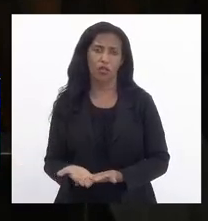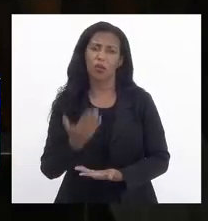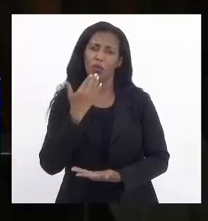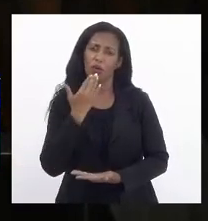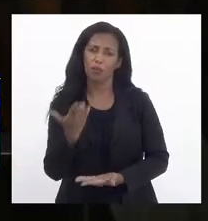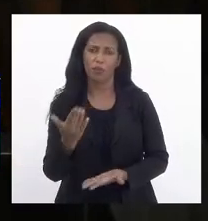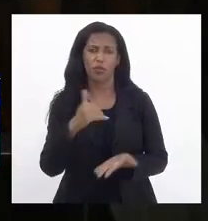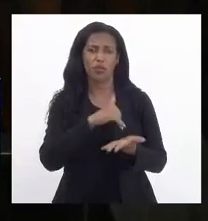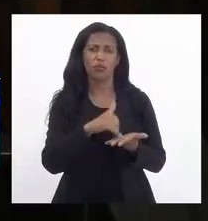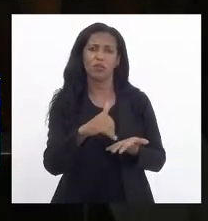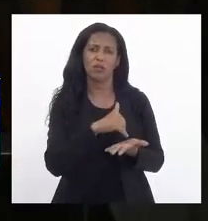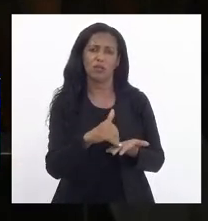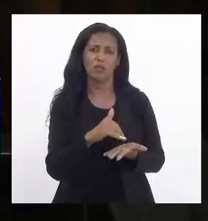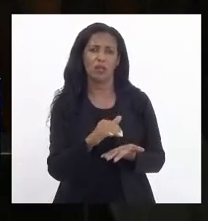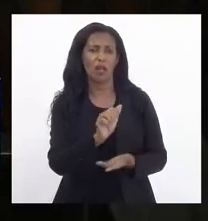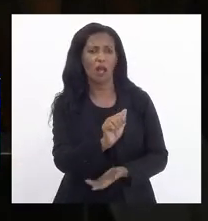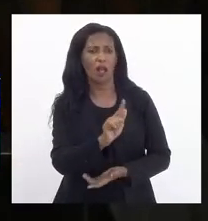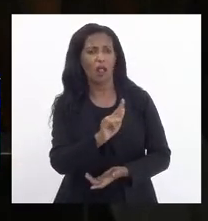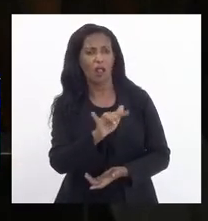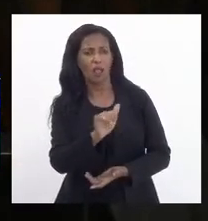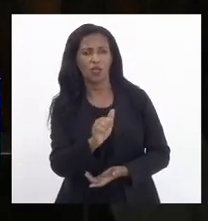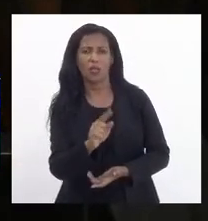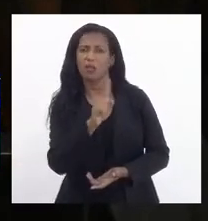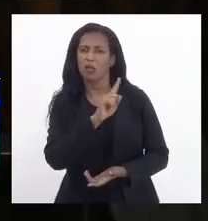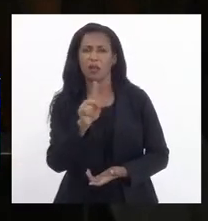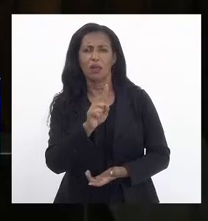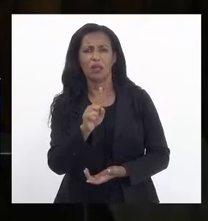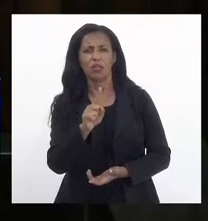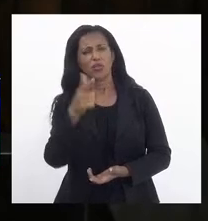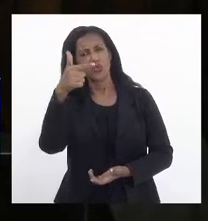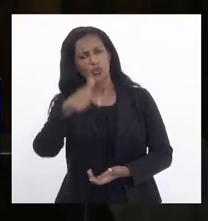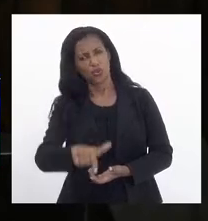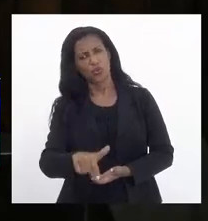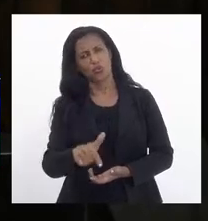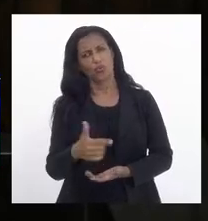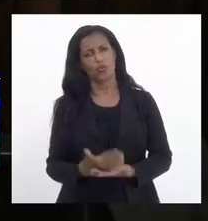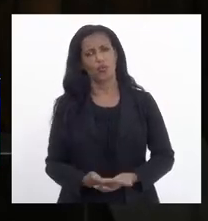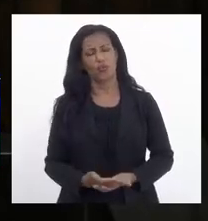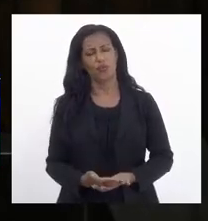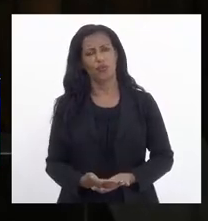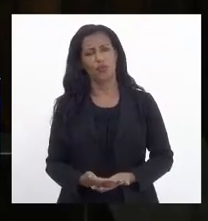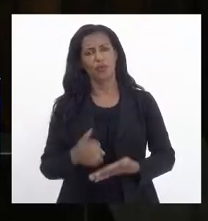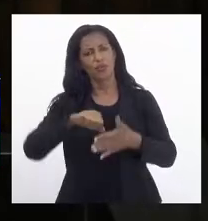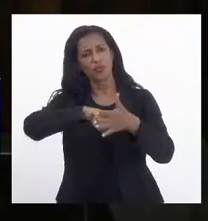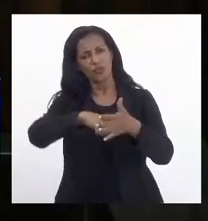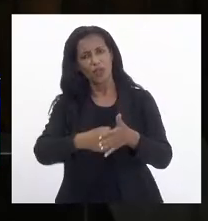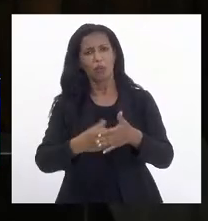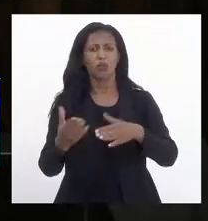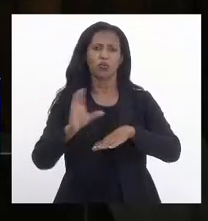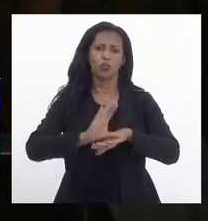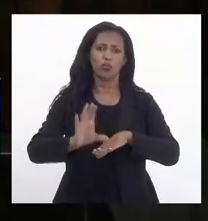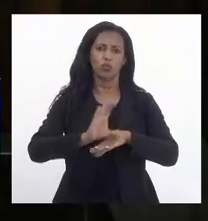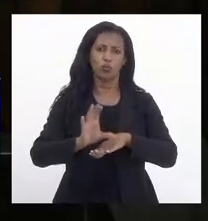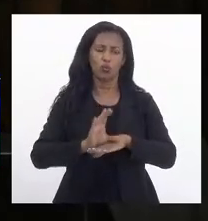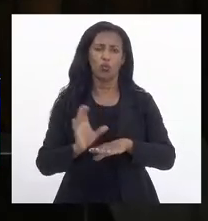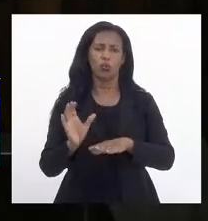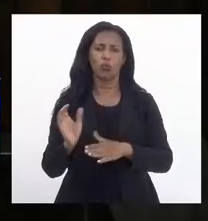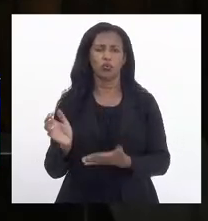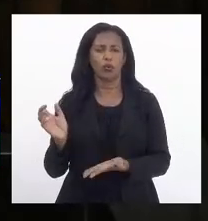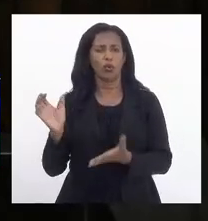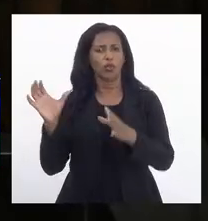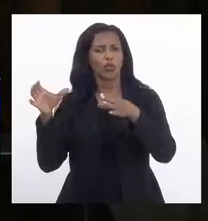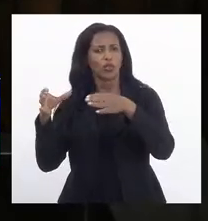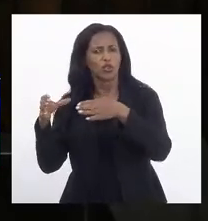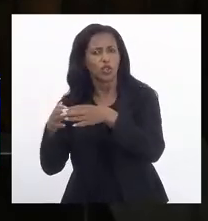para o secretário Alexandre Valle, que não aprofunde novamente essa tendência de fechamento de cursos, de turnos,